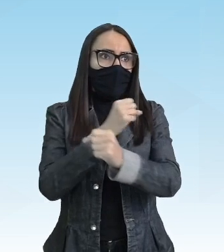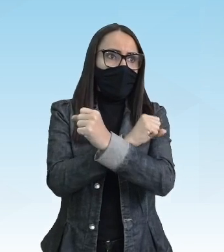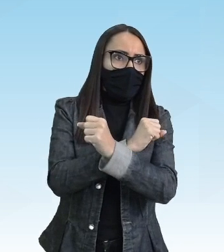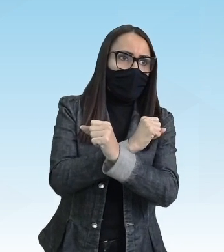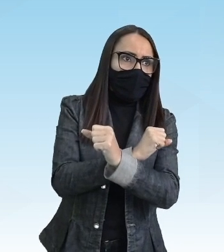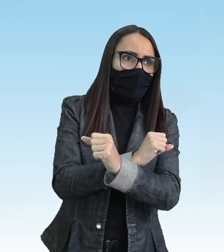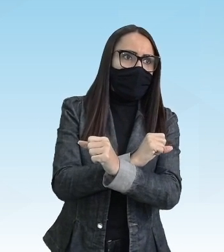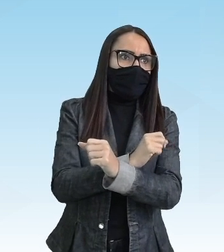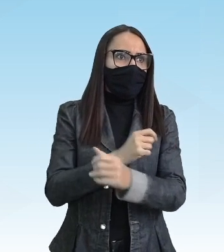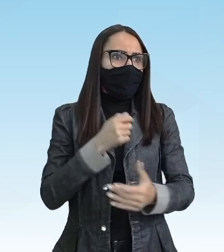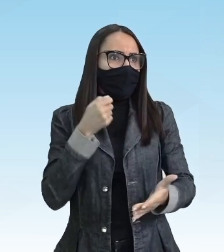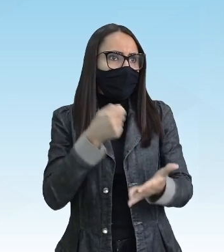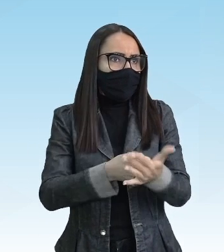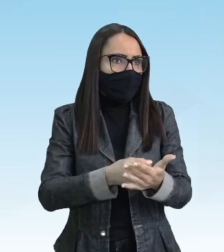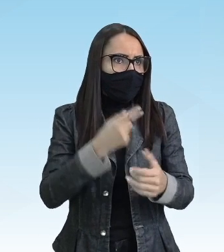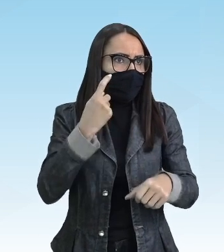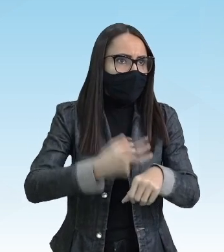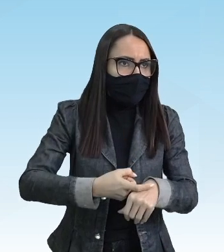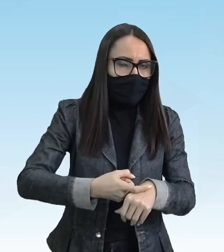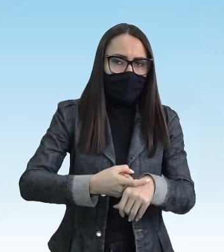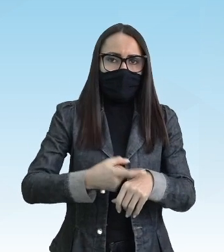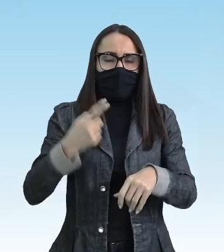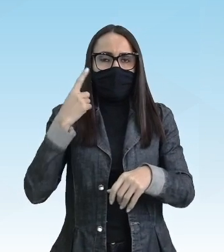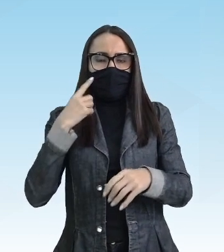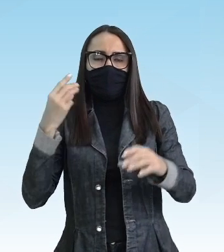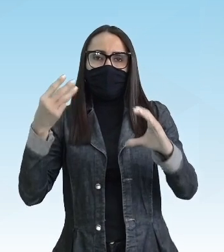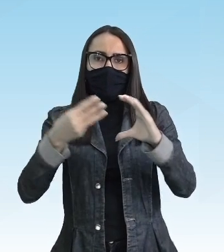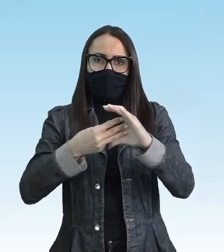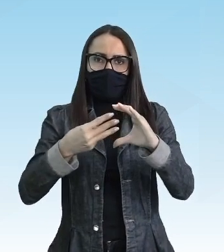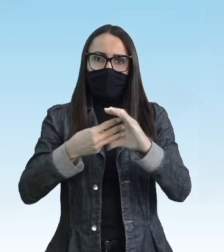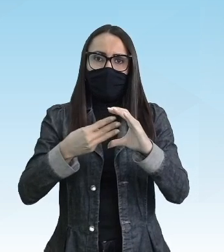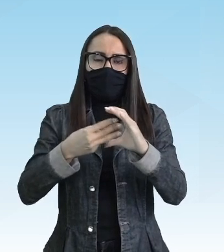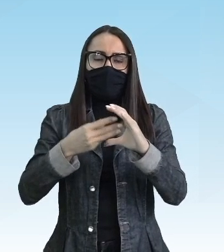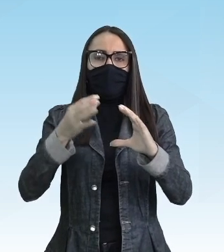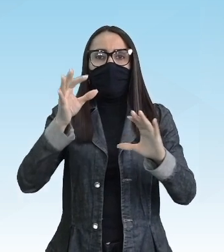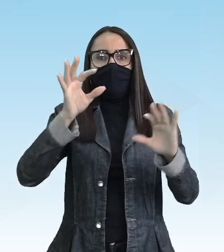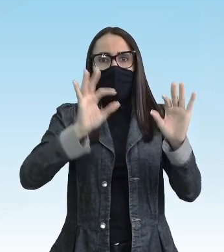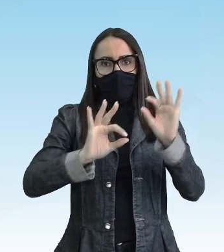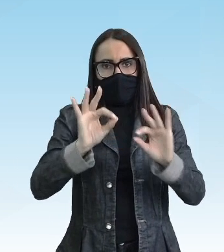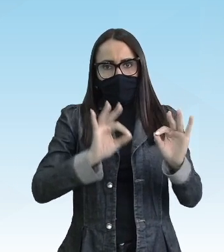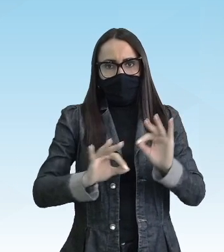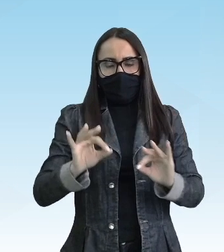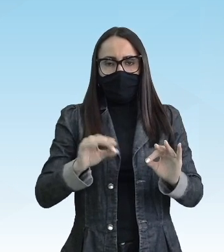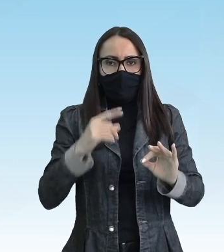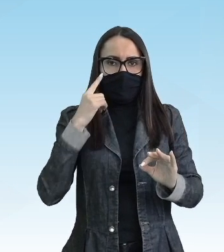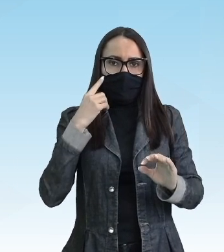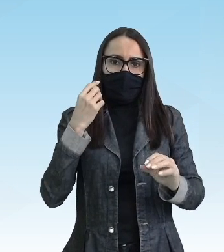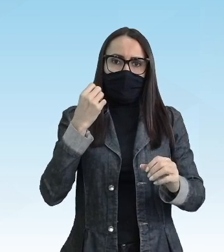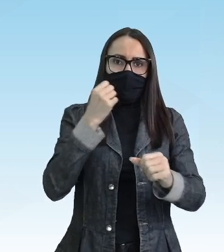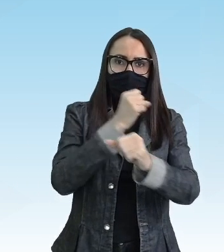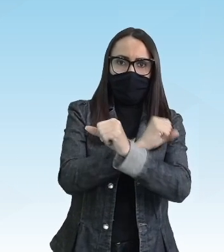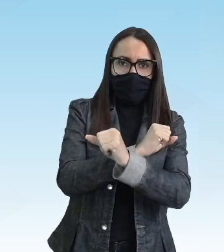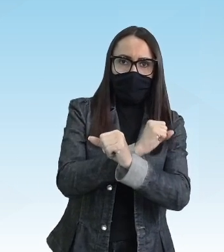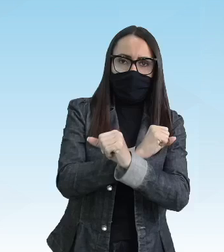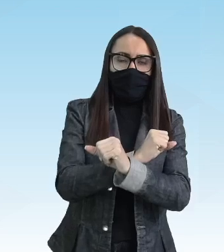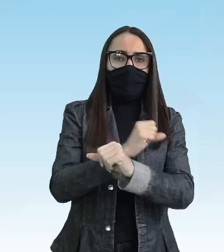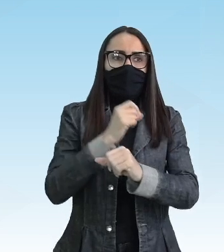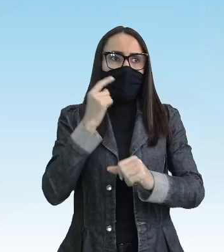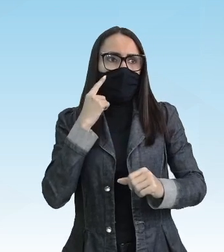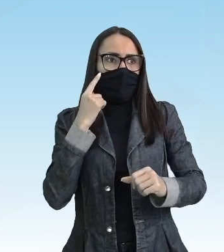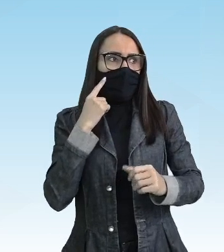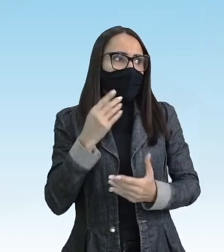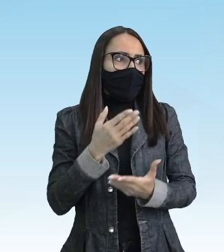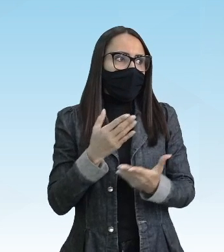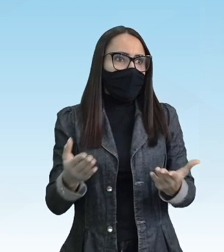bastante resistente. As células que irão formar o tecido ósseo, elas são chamadas de